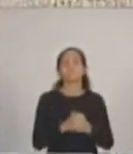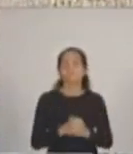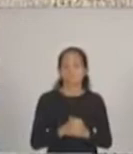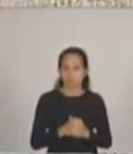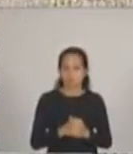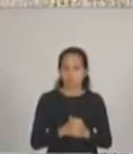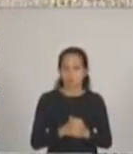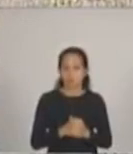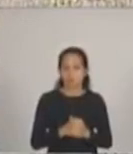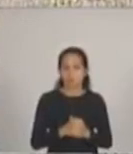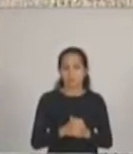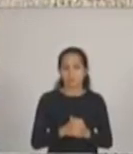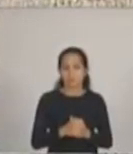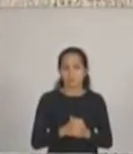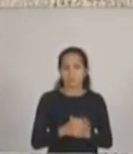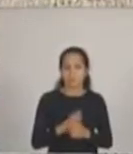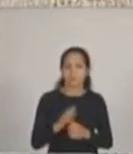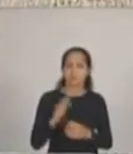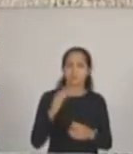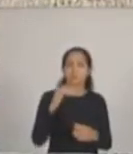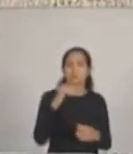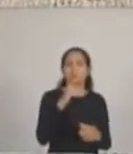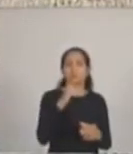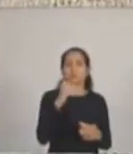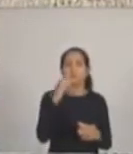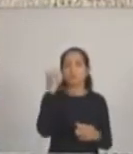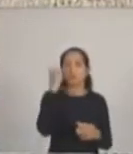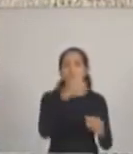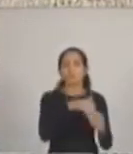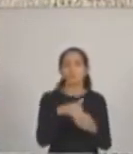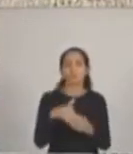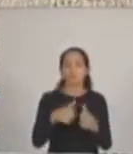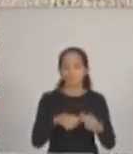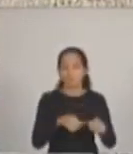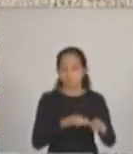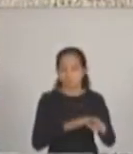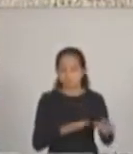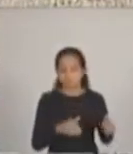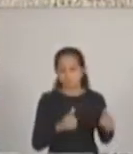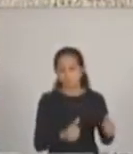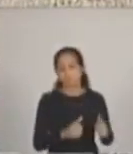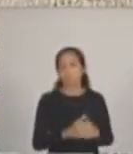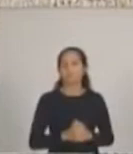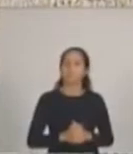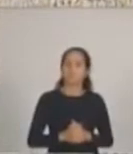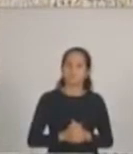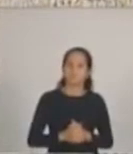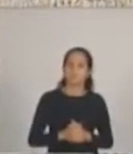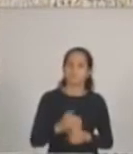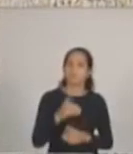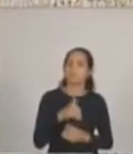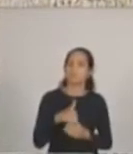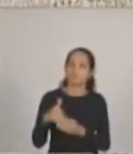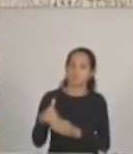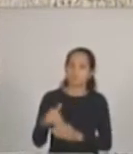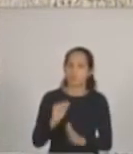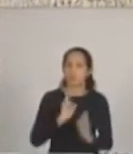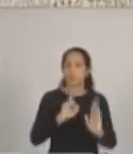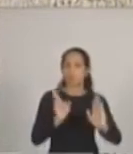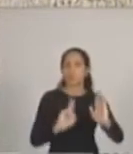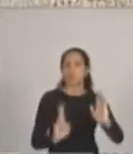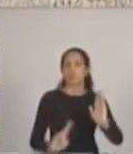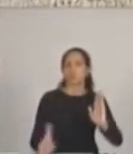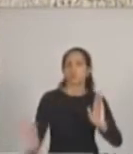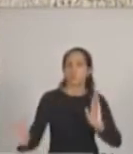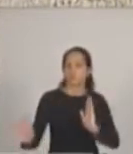pela votação do projeto. Os deputados que aprovam permaneçam como estão. Aprovado. Então, será a votação nominal pelo parecer da